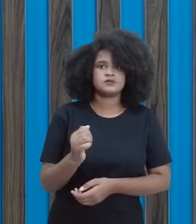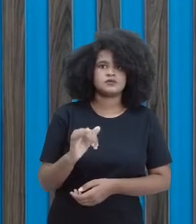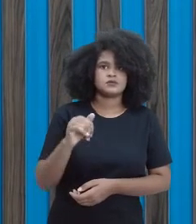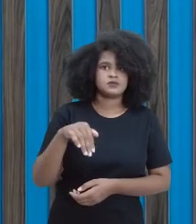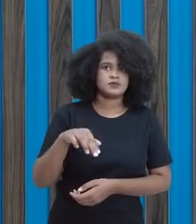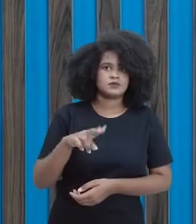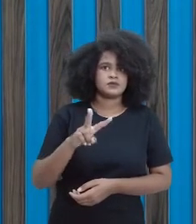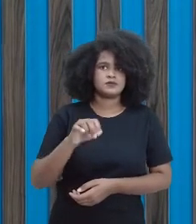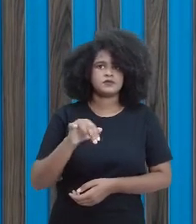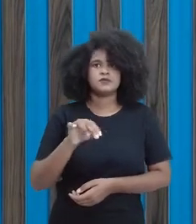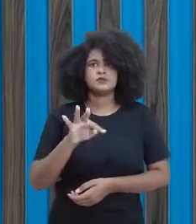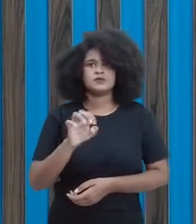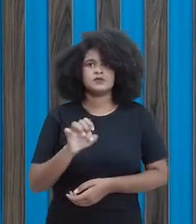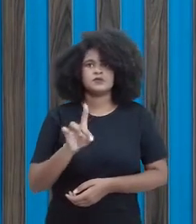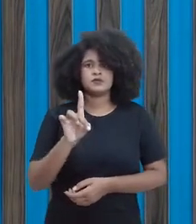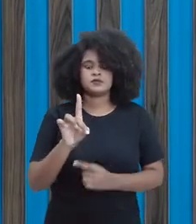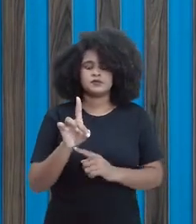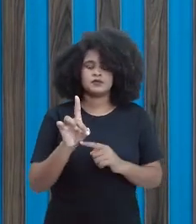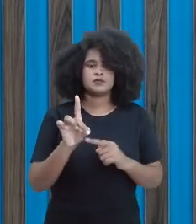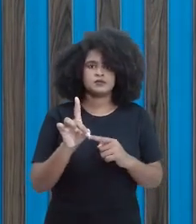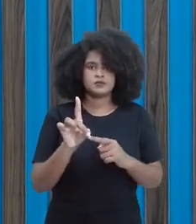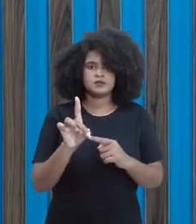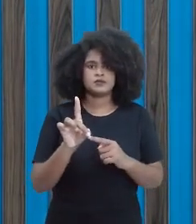na forma